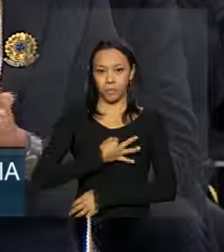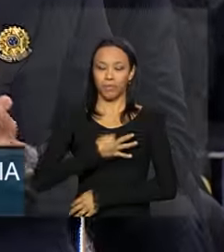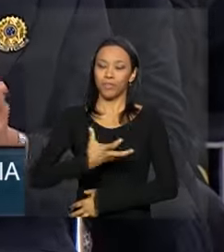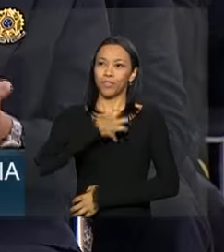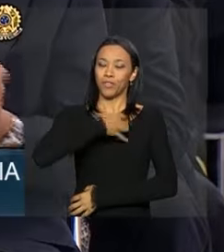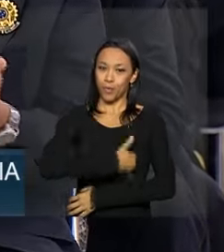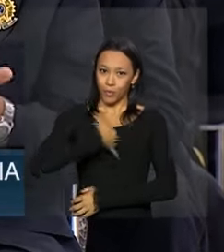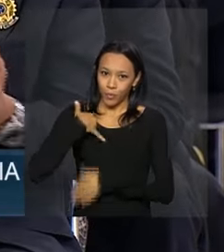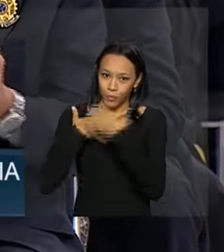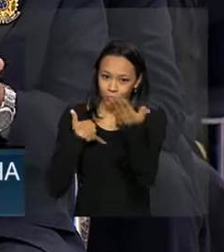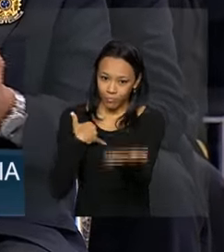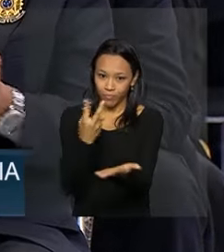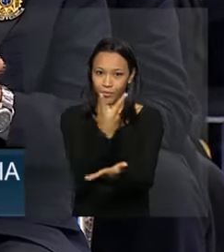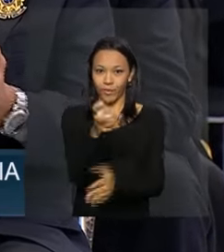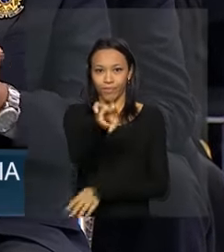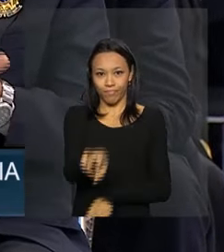orgulho.